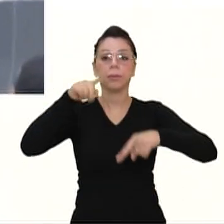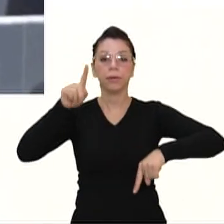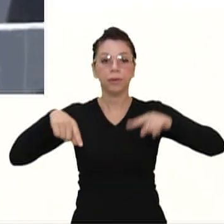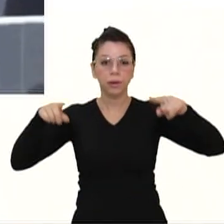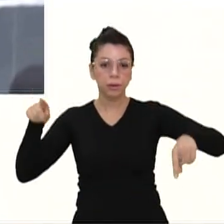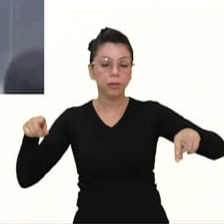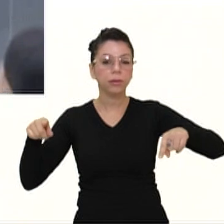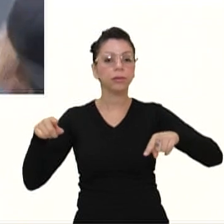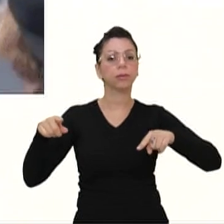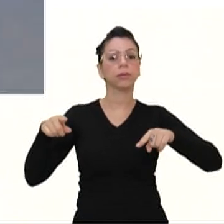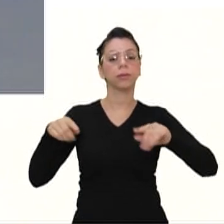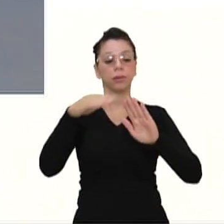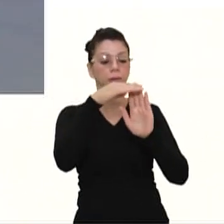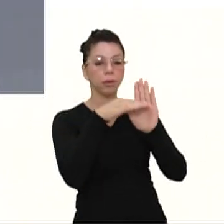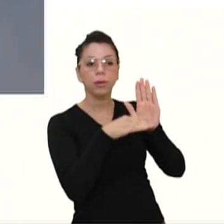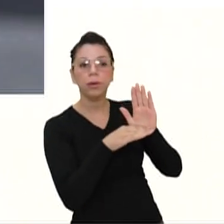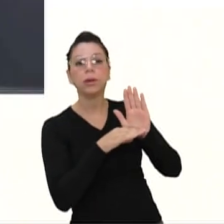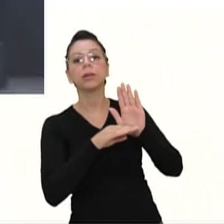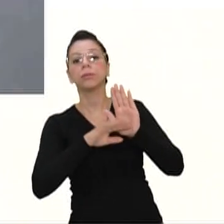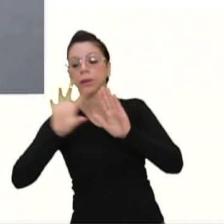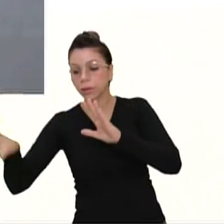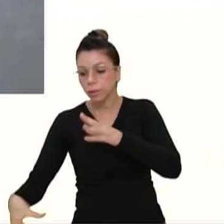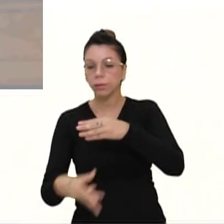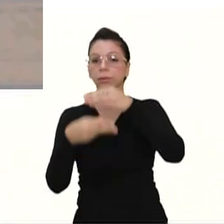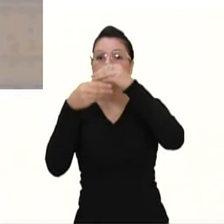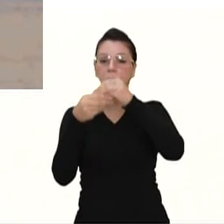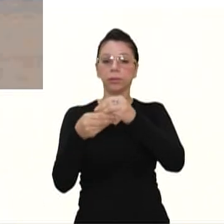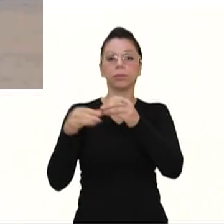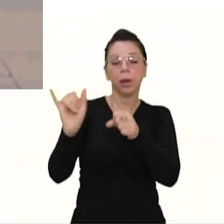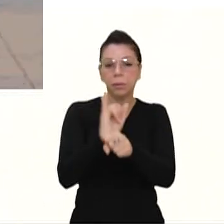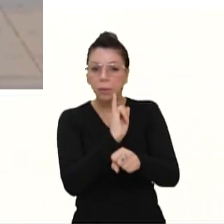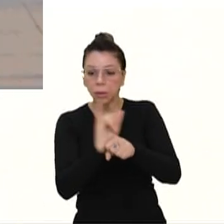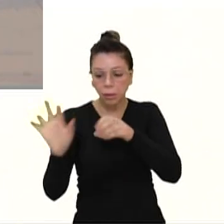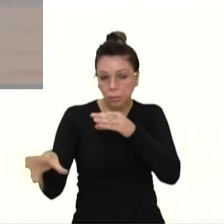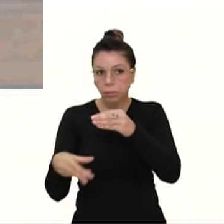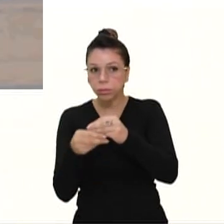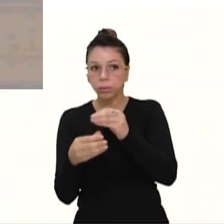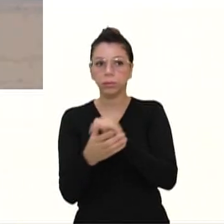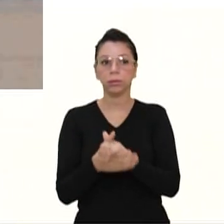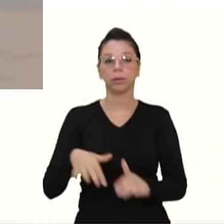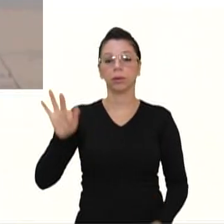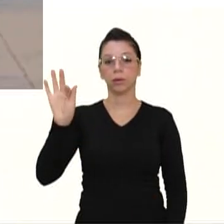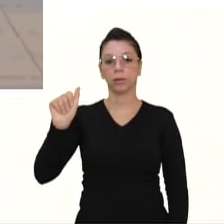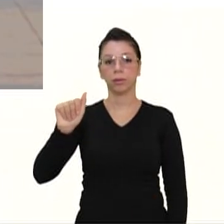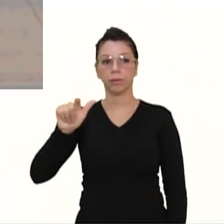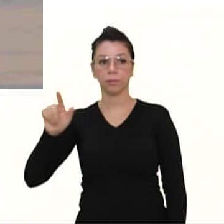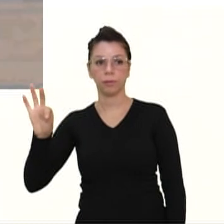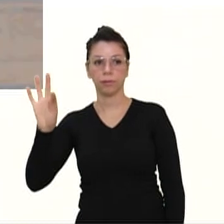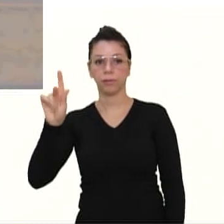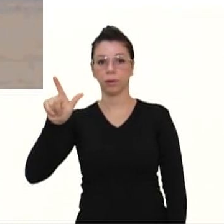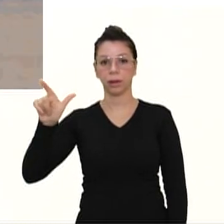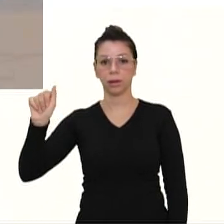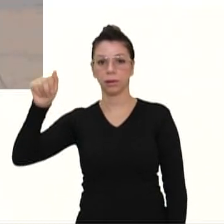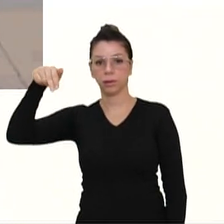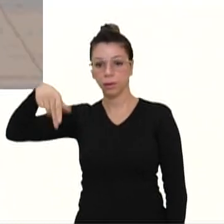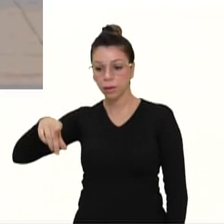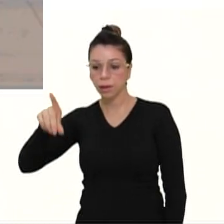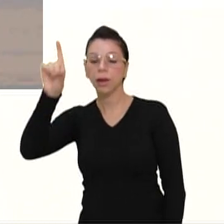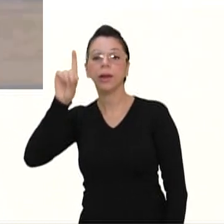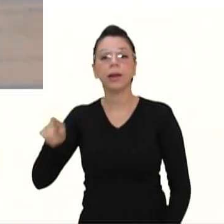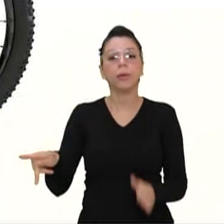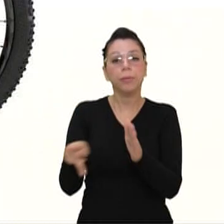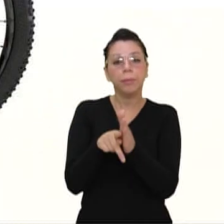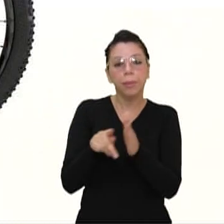para as manobras serem complementadas. E o flatland, que é fazer as manobras no solo.